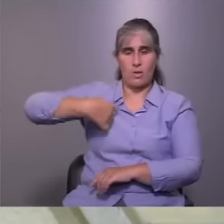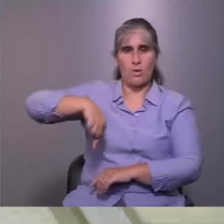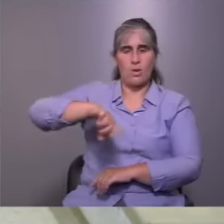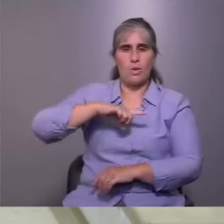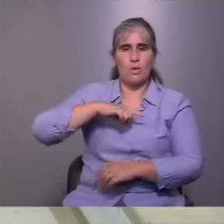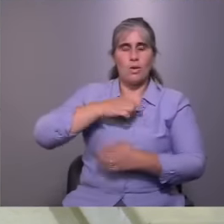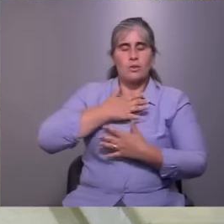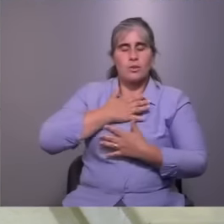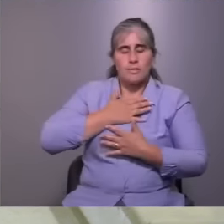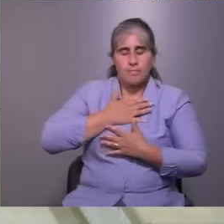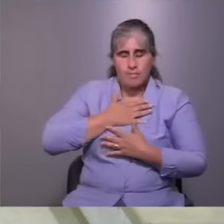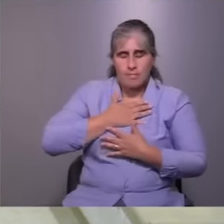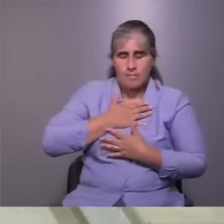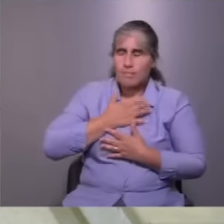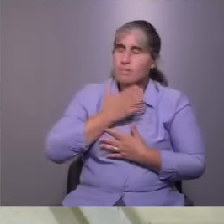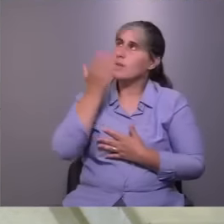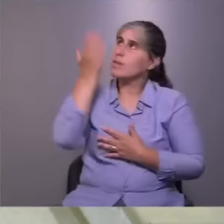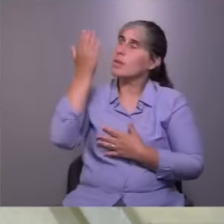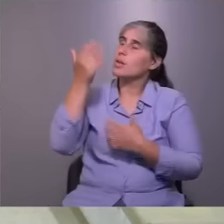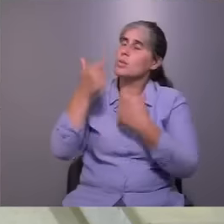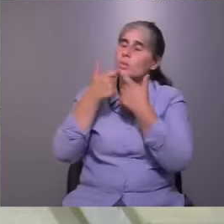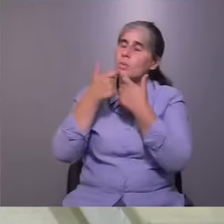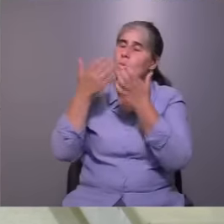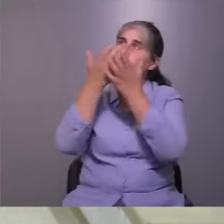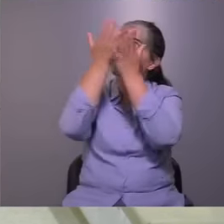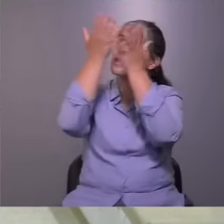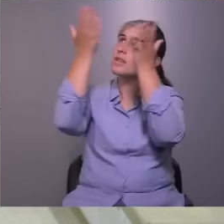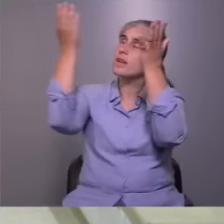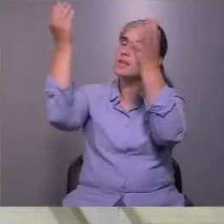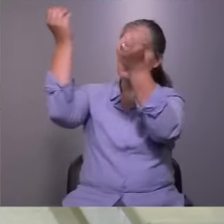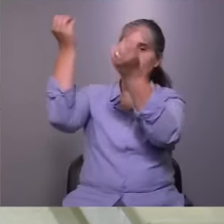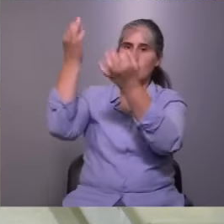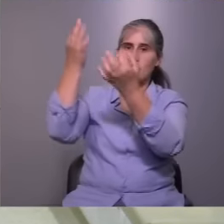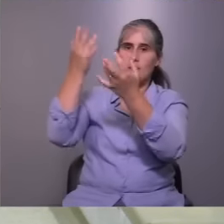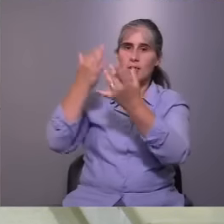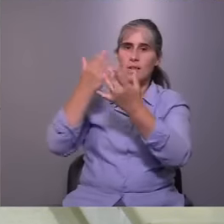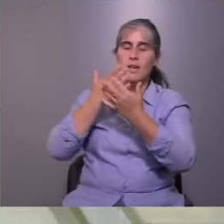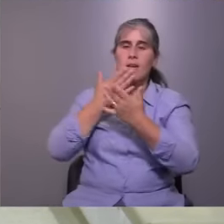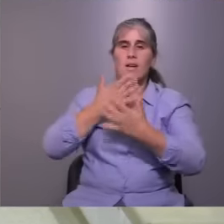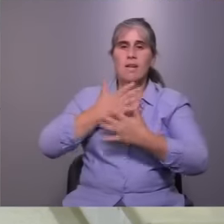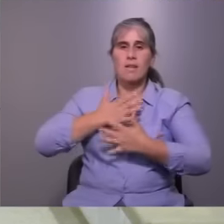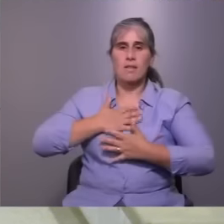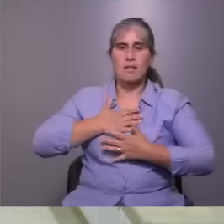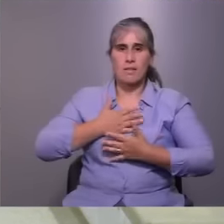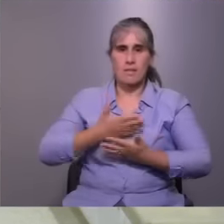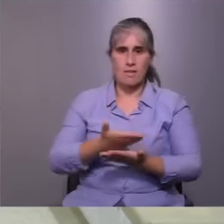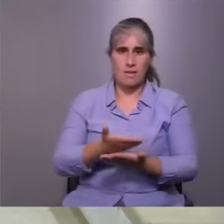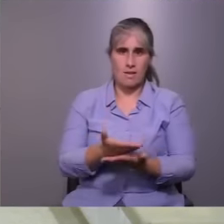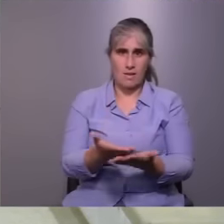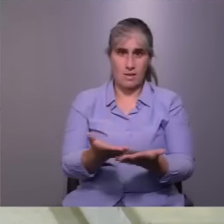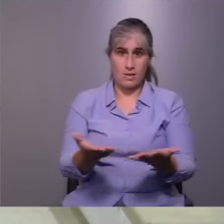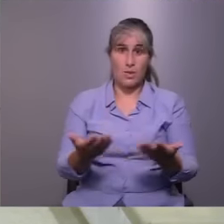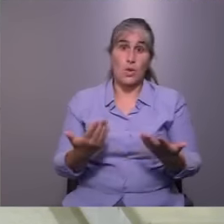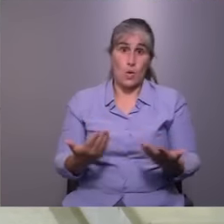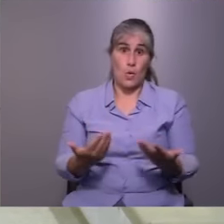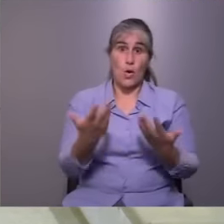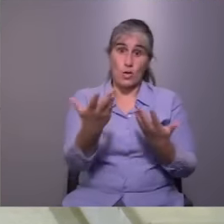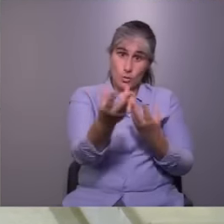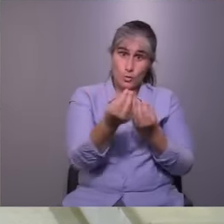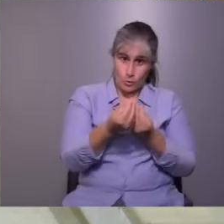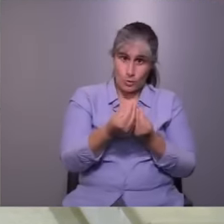Celeste. Em teu Filho te adoramos. pelas graças